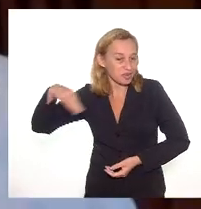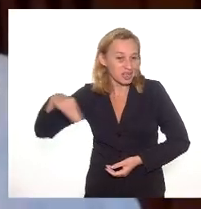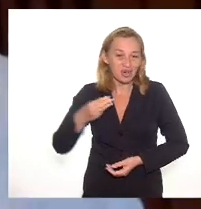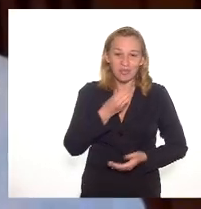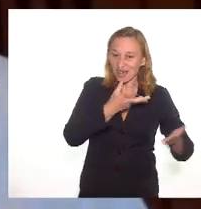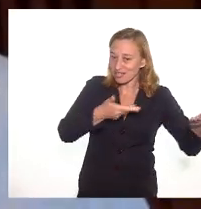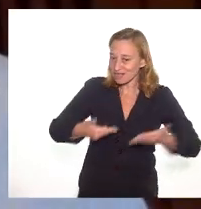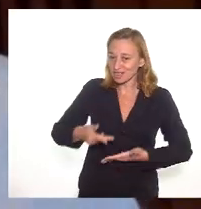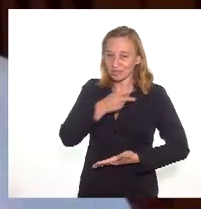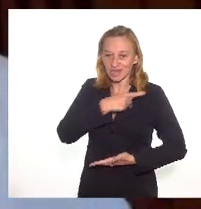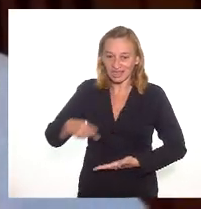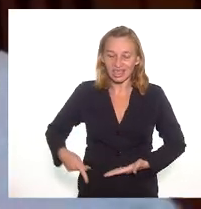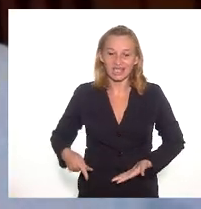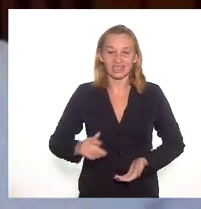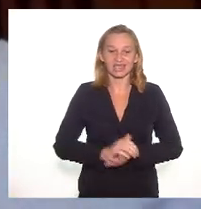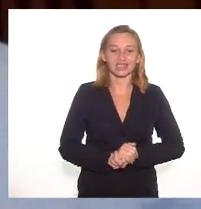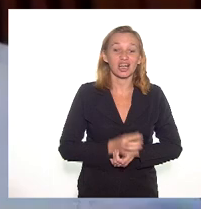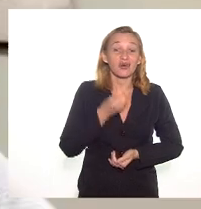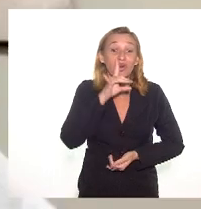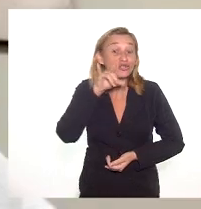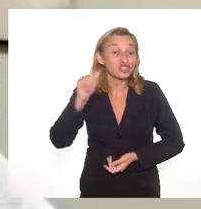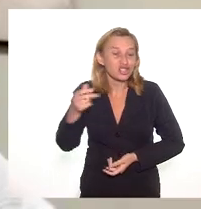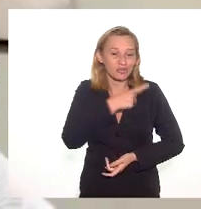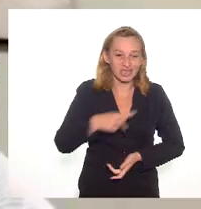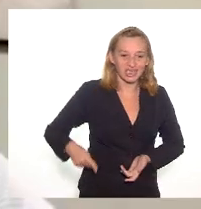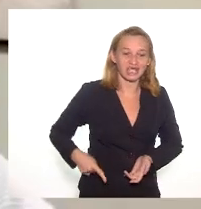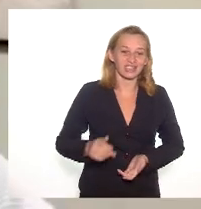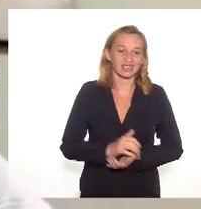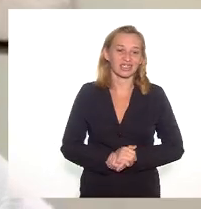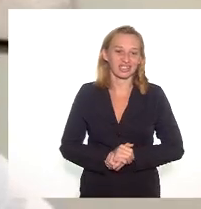presidente. Bom dia, presidente.